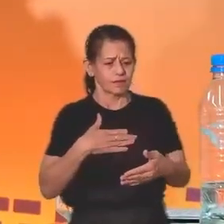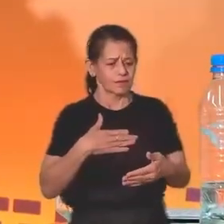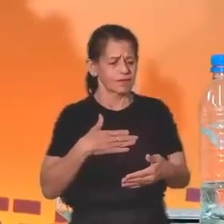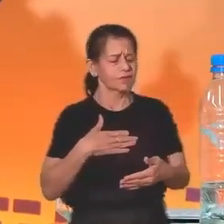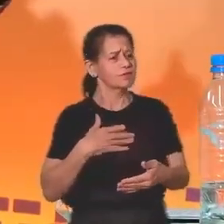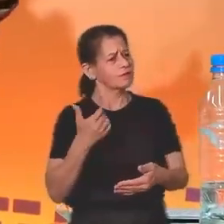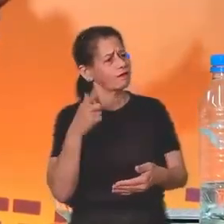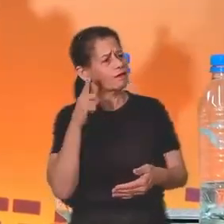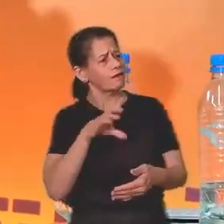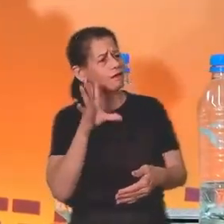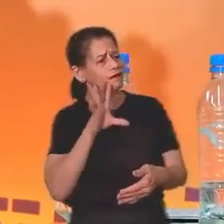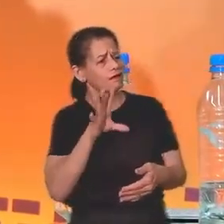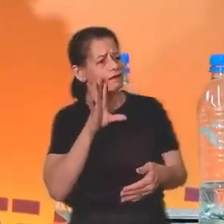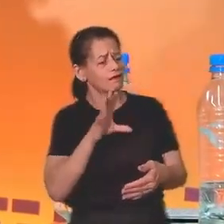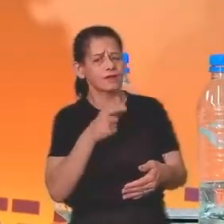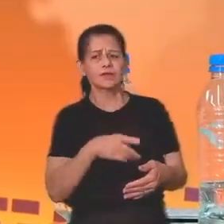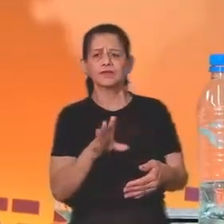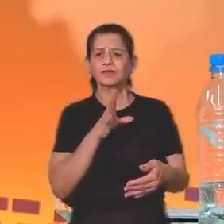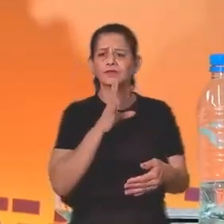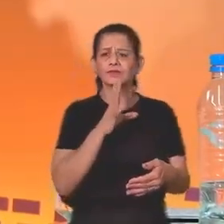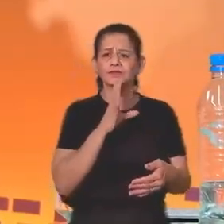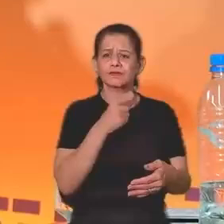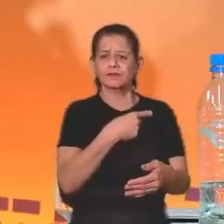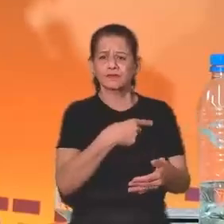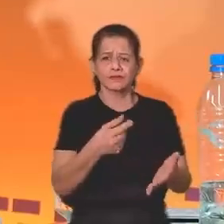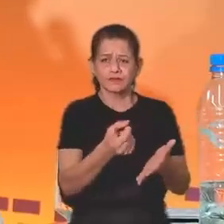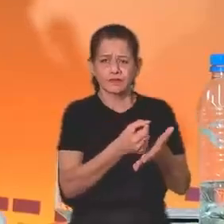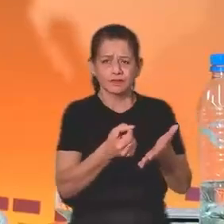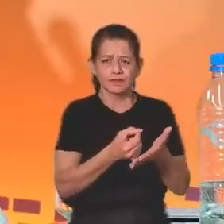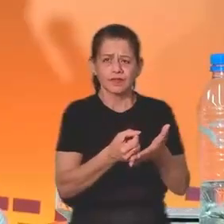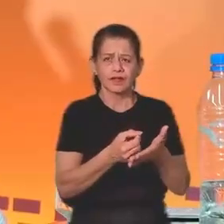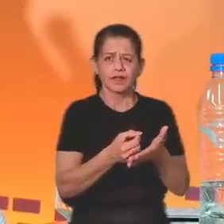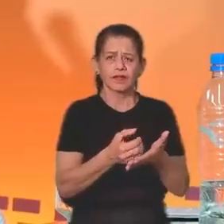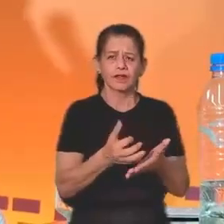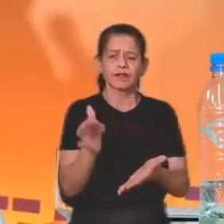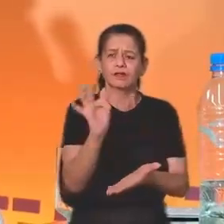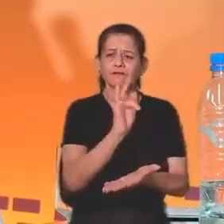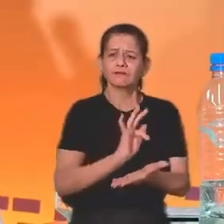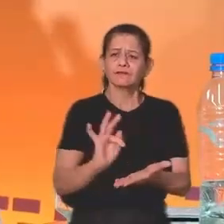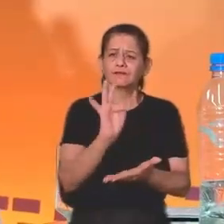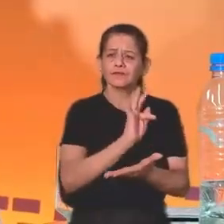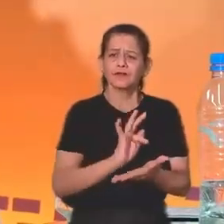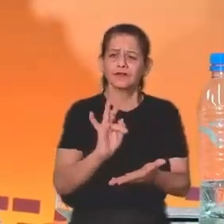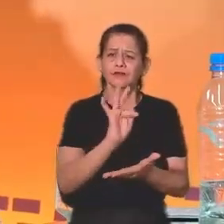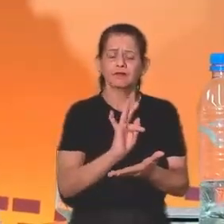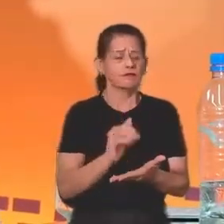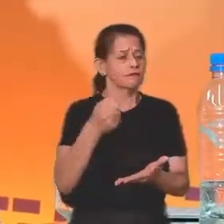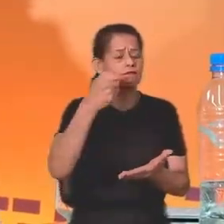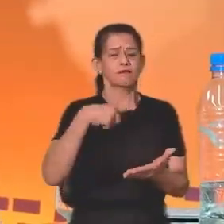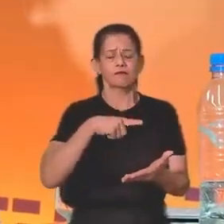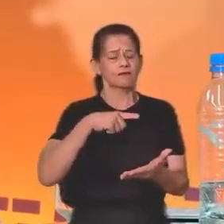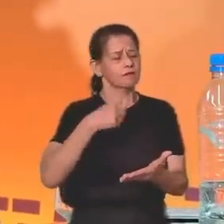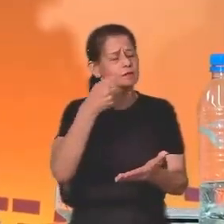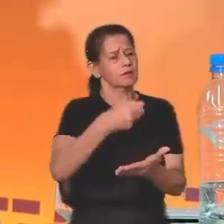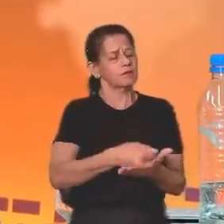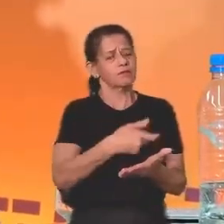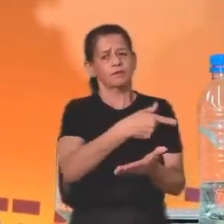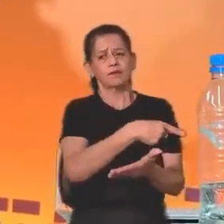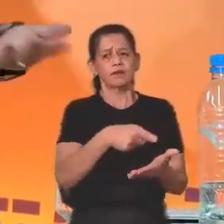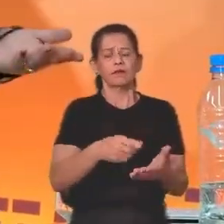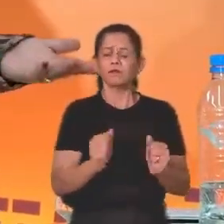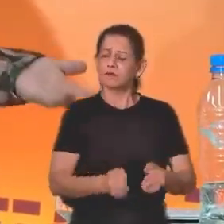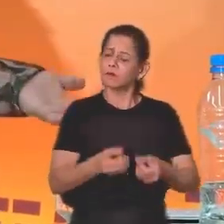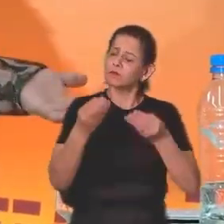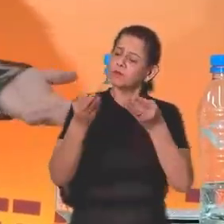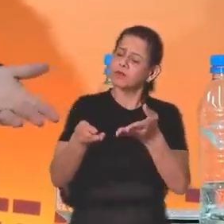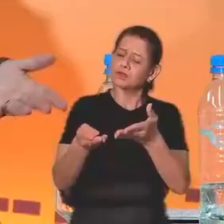massa. Você conhece a fundação? Você sabe que você pode ler lá? Não, mas lá tem que pagar. Eu falei assim, não, você pode